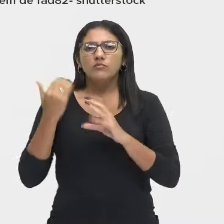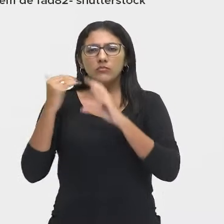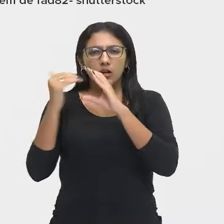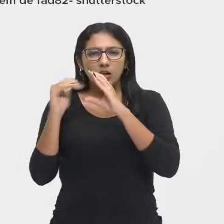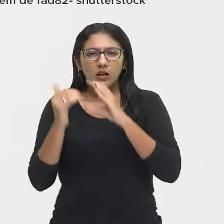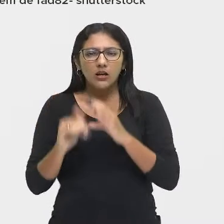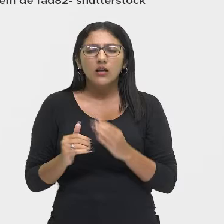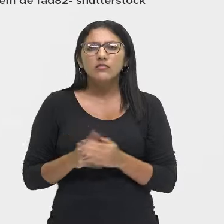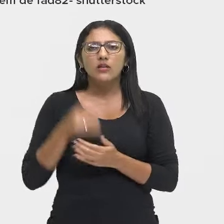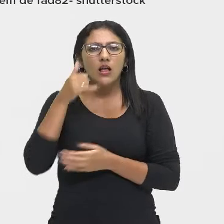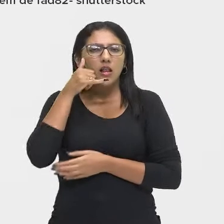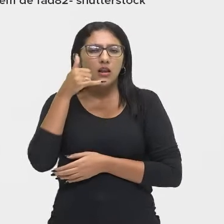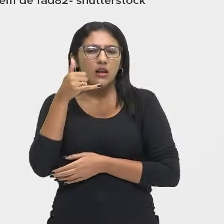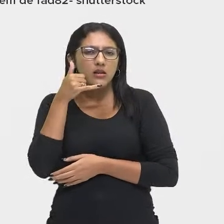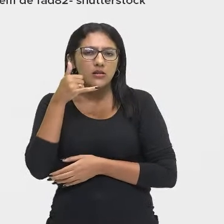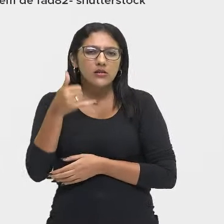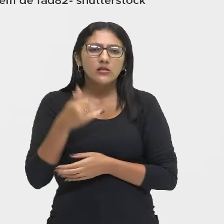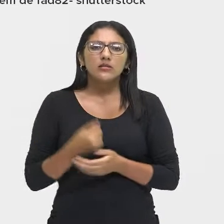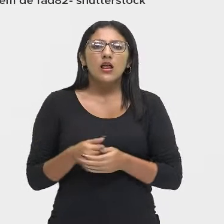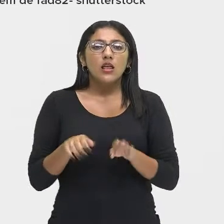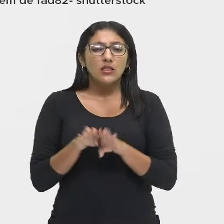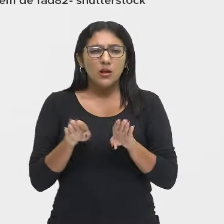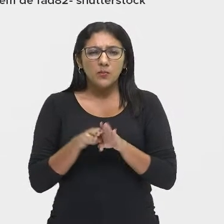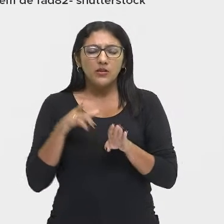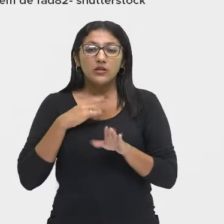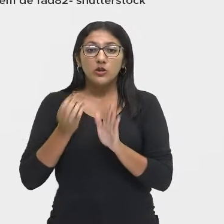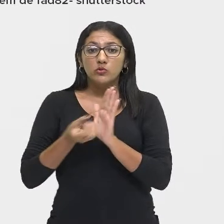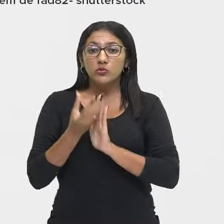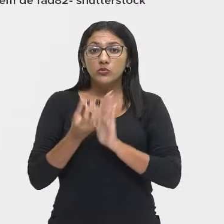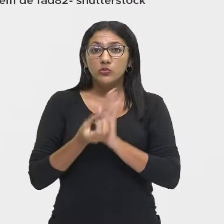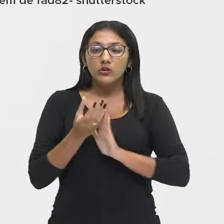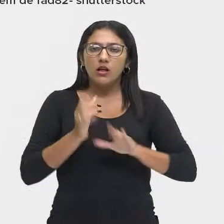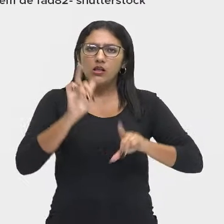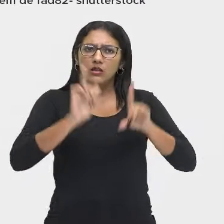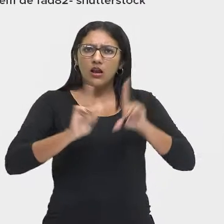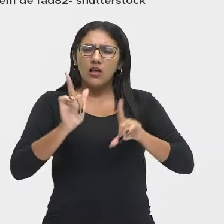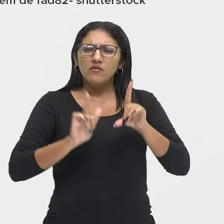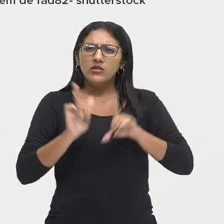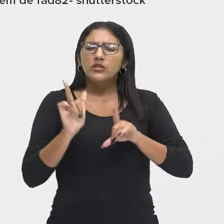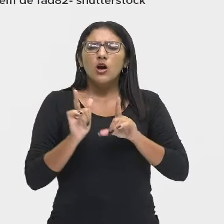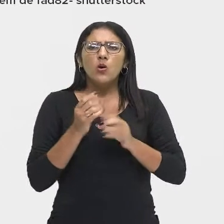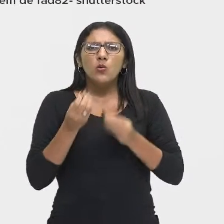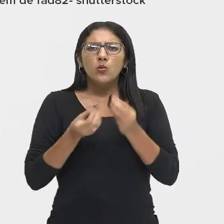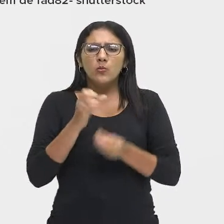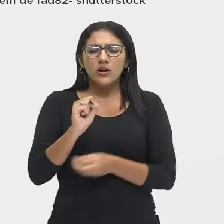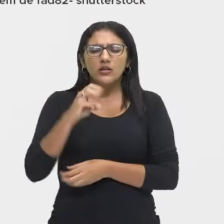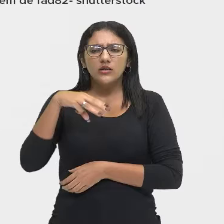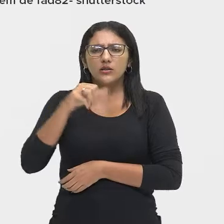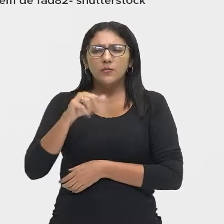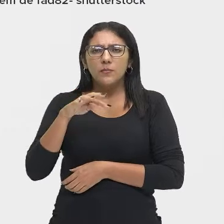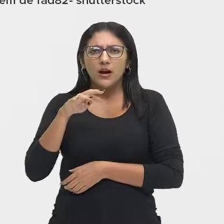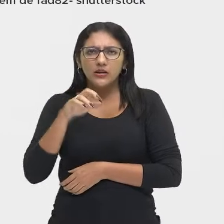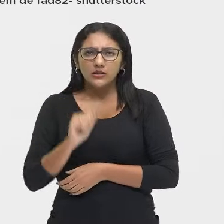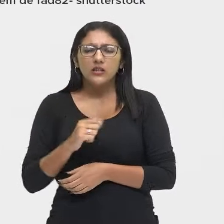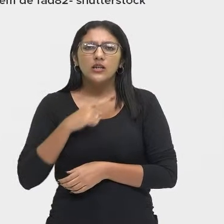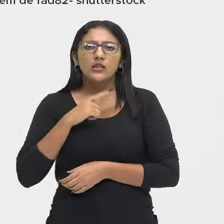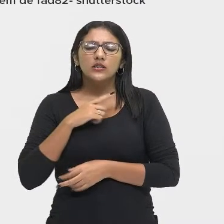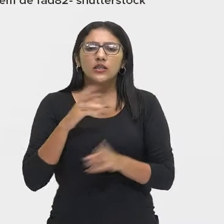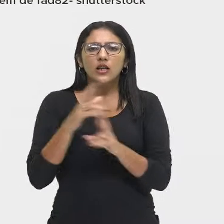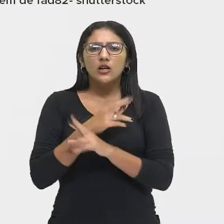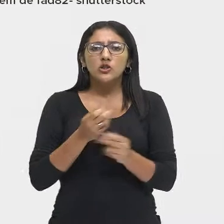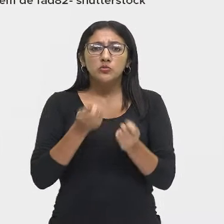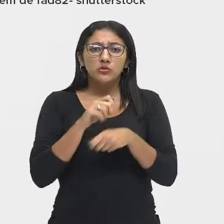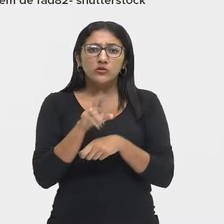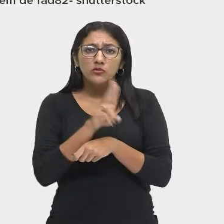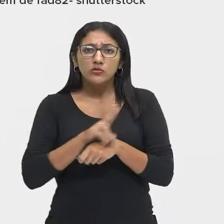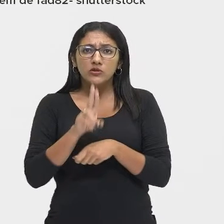mensagens, fazer ligações, também surgiram as Smart TVs, que permitem o acesso à TV aberta, serviços